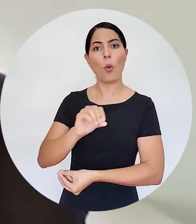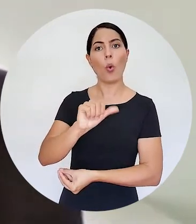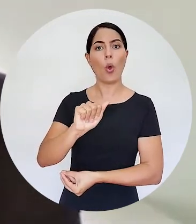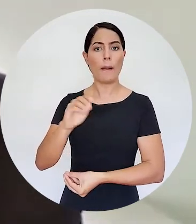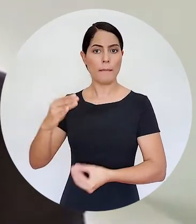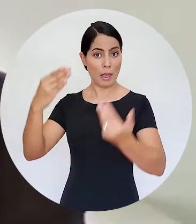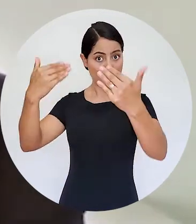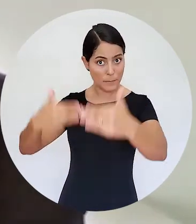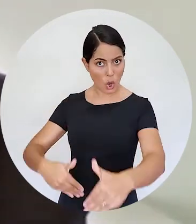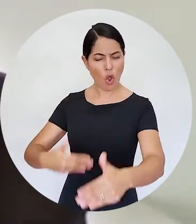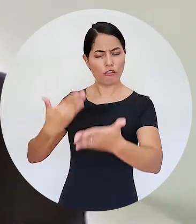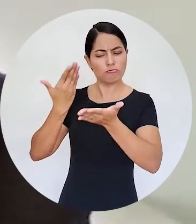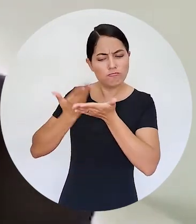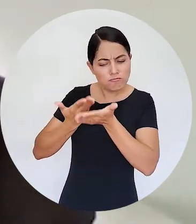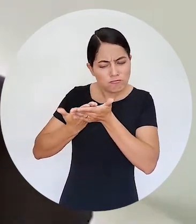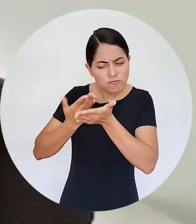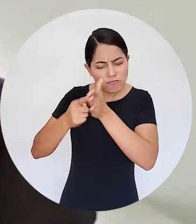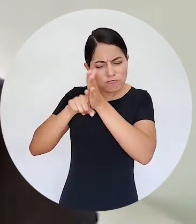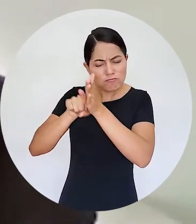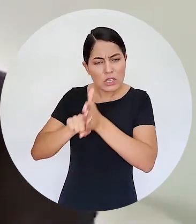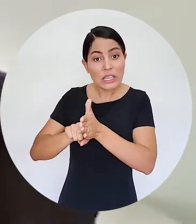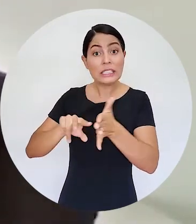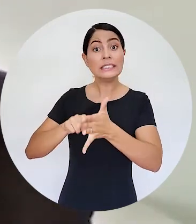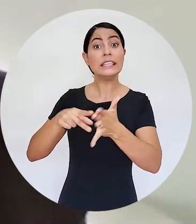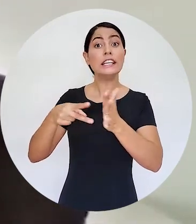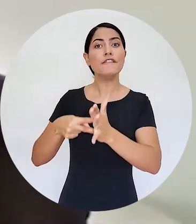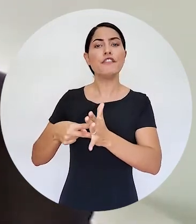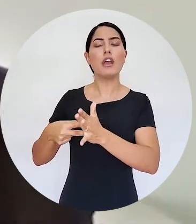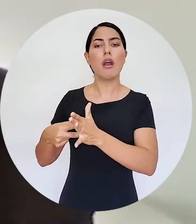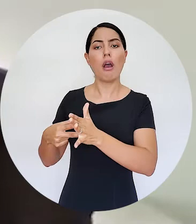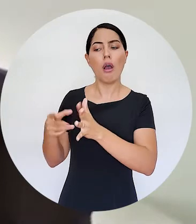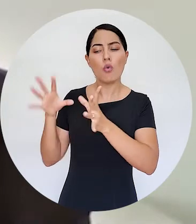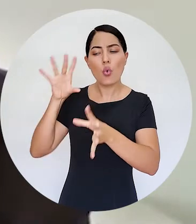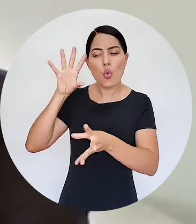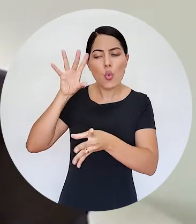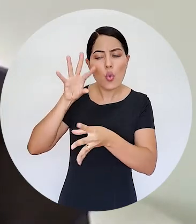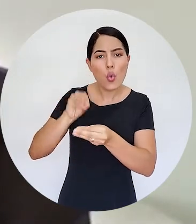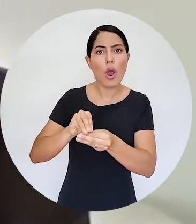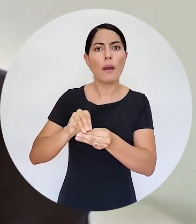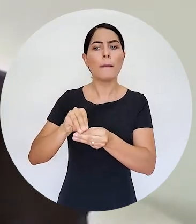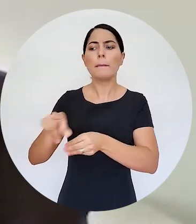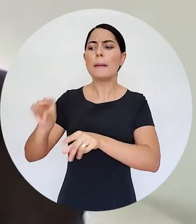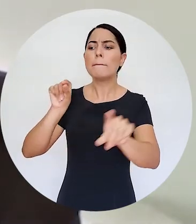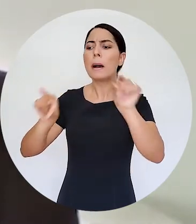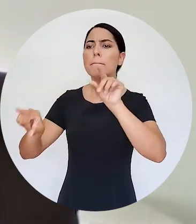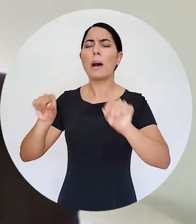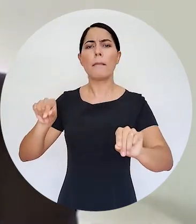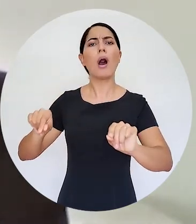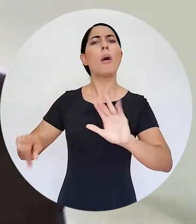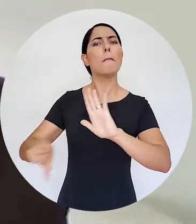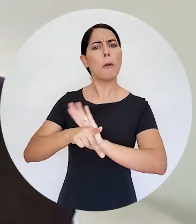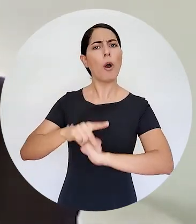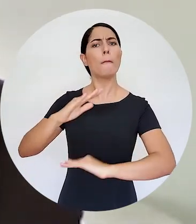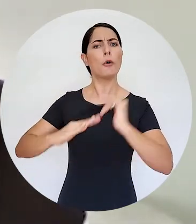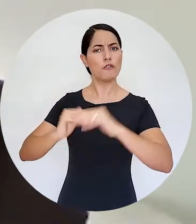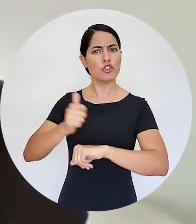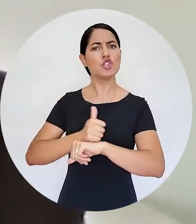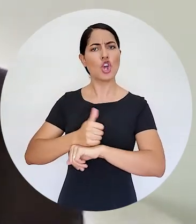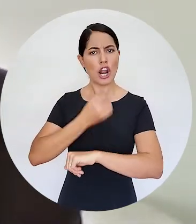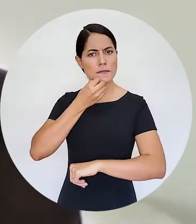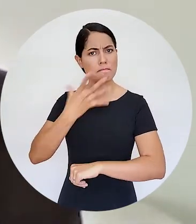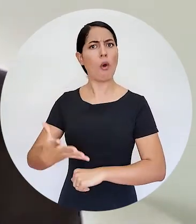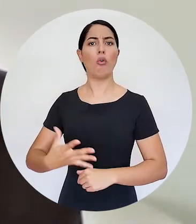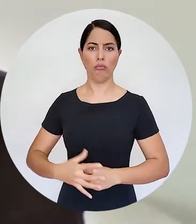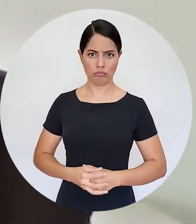para para toda advocacia um filtro necessário para garantir que a pressão seja bem desempenhado e que tem bons